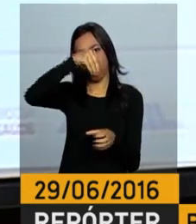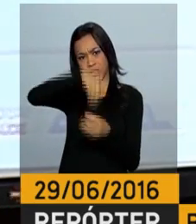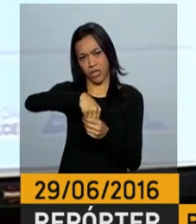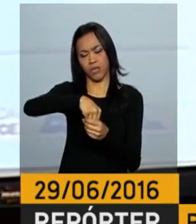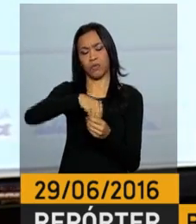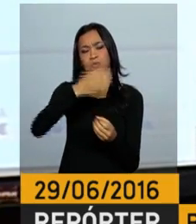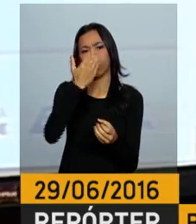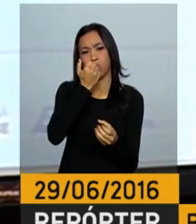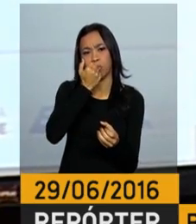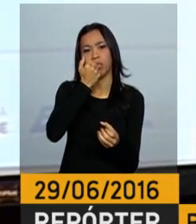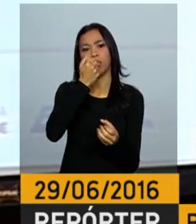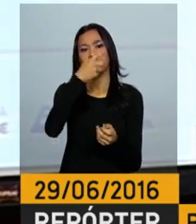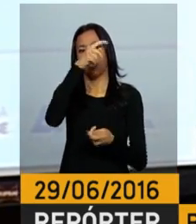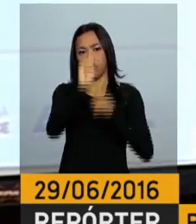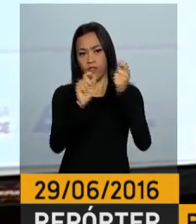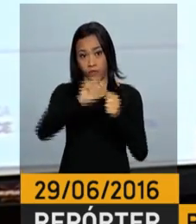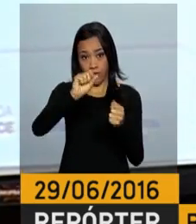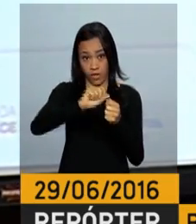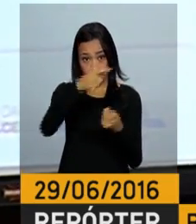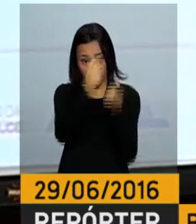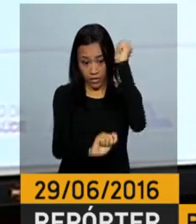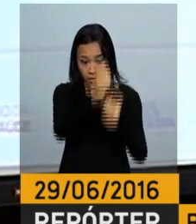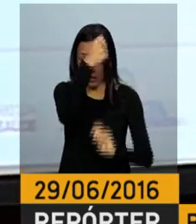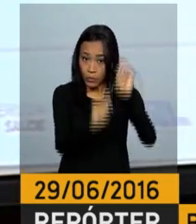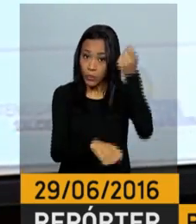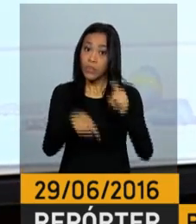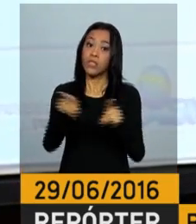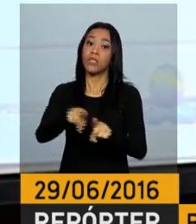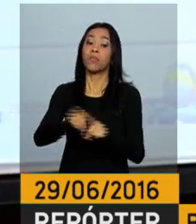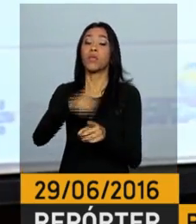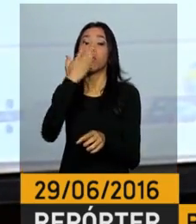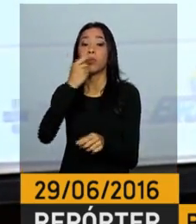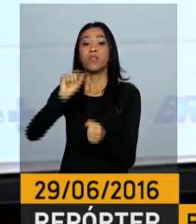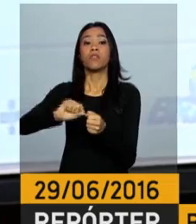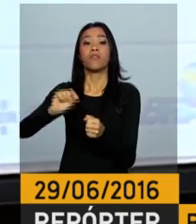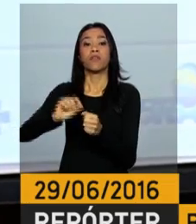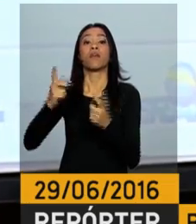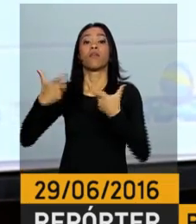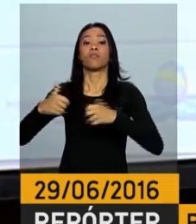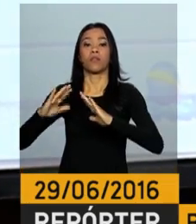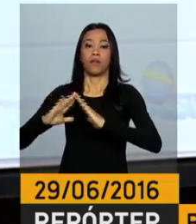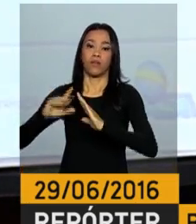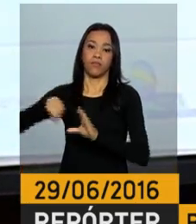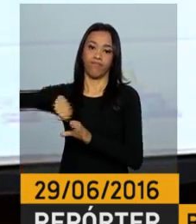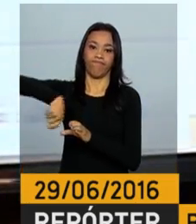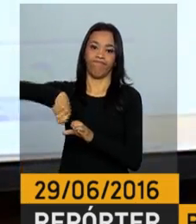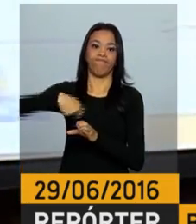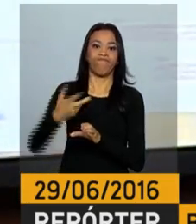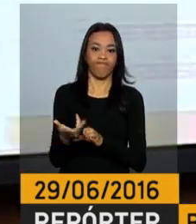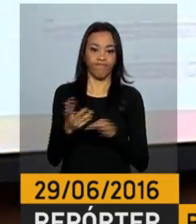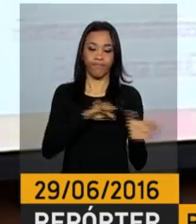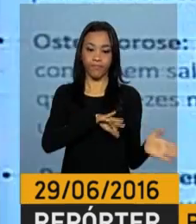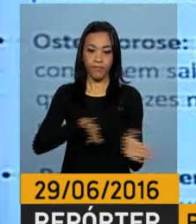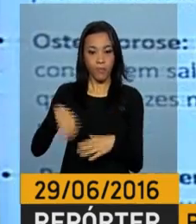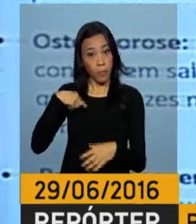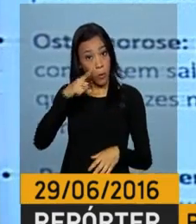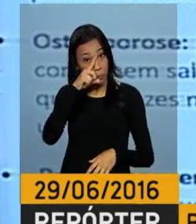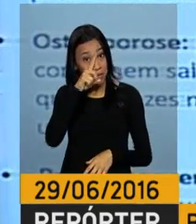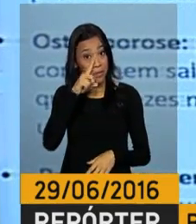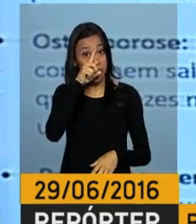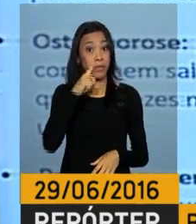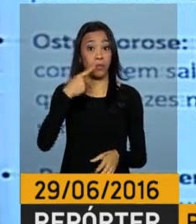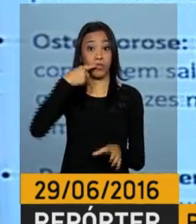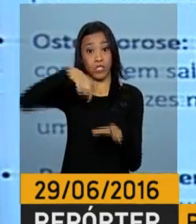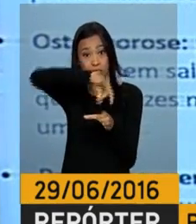processados e nos alimentos preparados no domicílio nas refeições Preparadas em casa os riscos do consumo exesso de